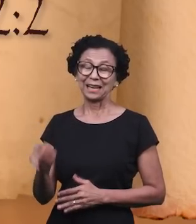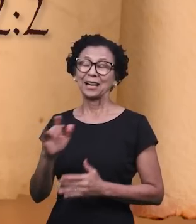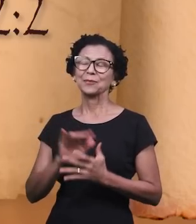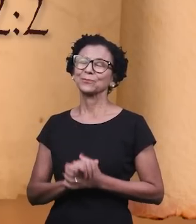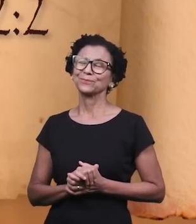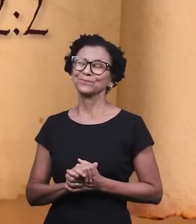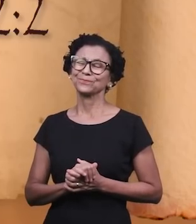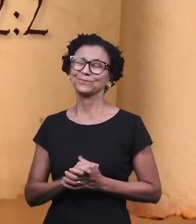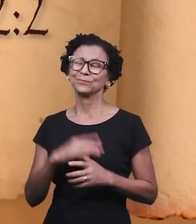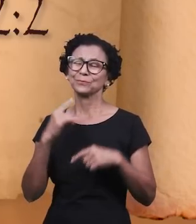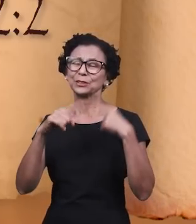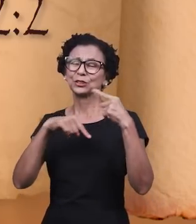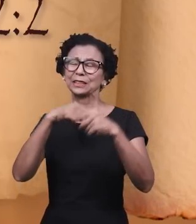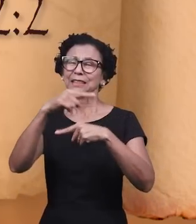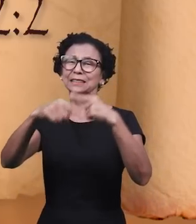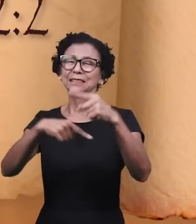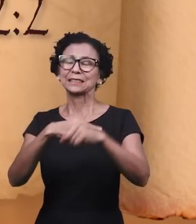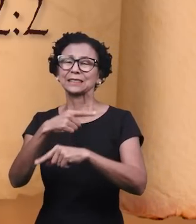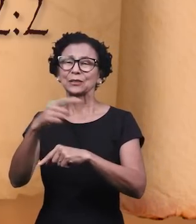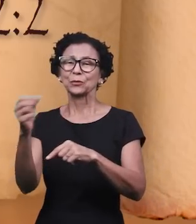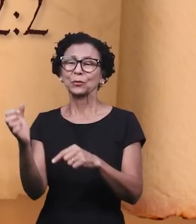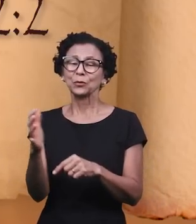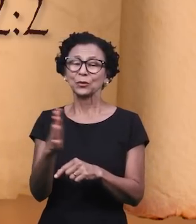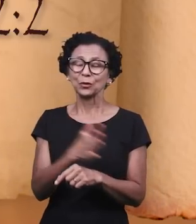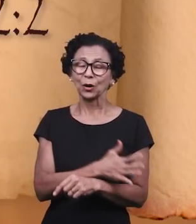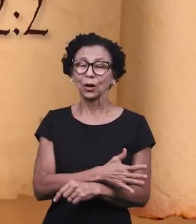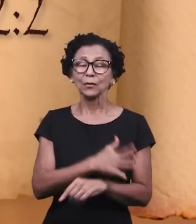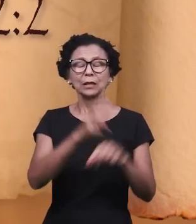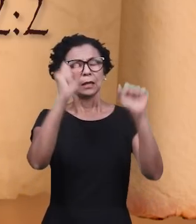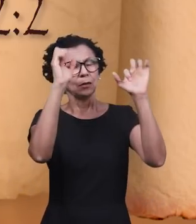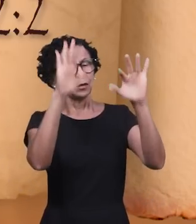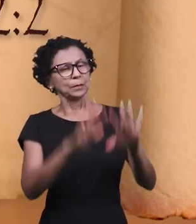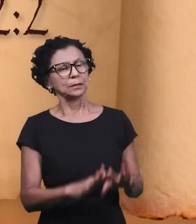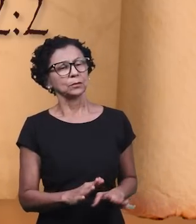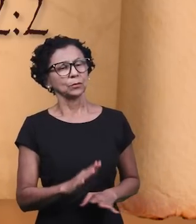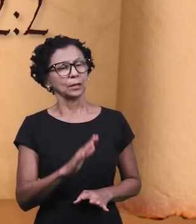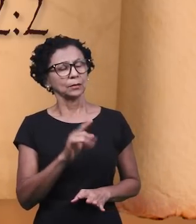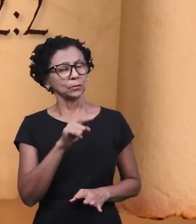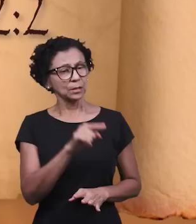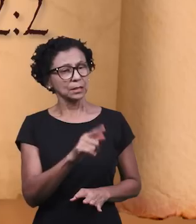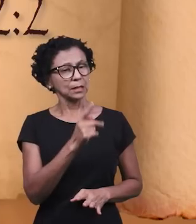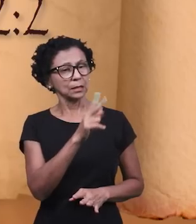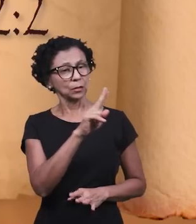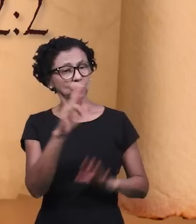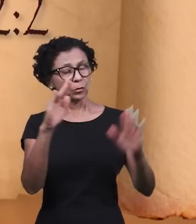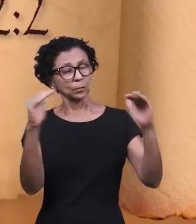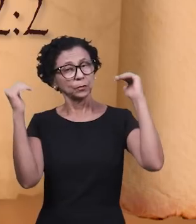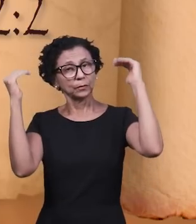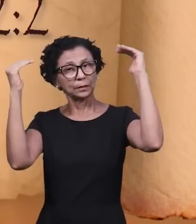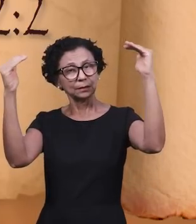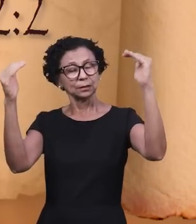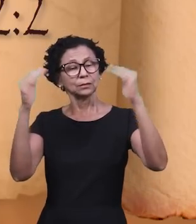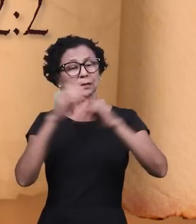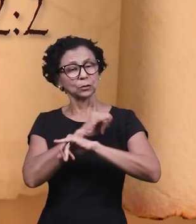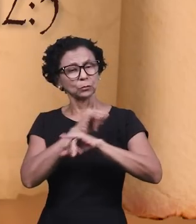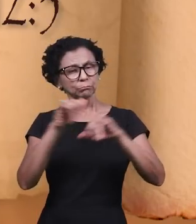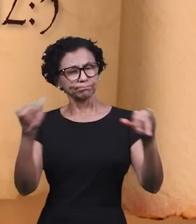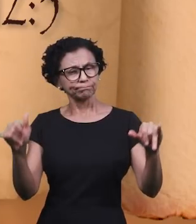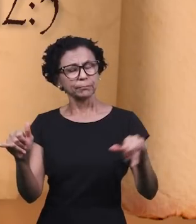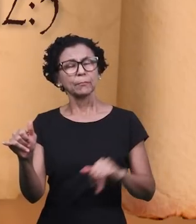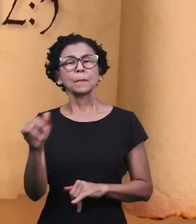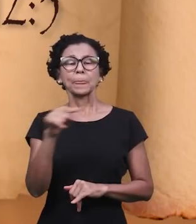complemento ali dos conteúdos, e isso a gente vai falar muito aqui nesse programa. Para iniciar, eu vou ler um texto